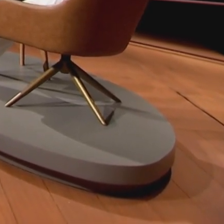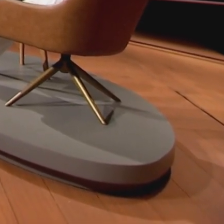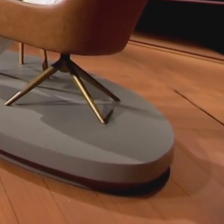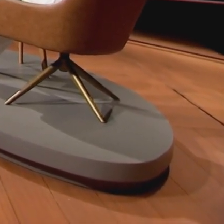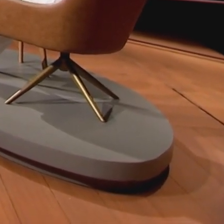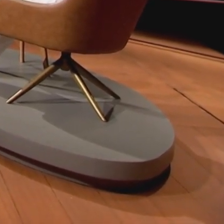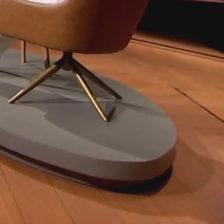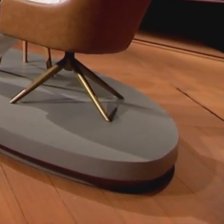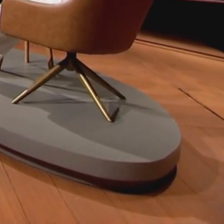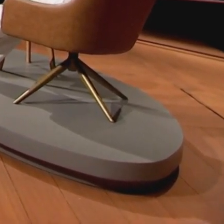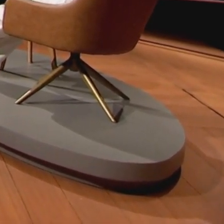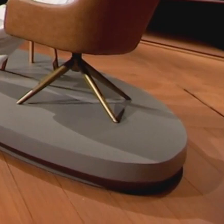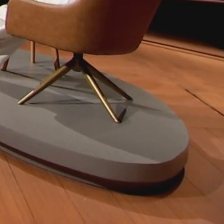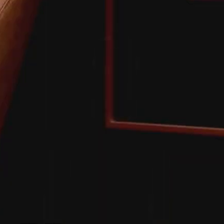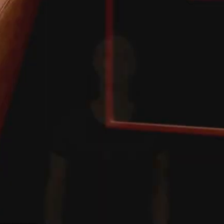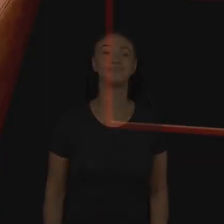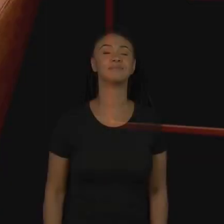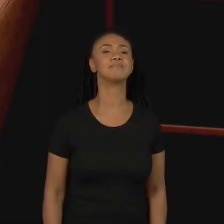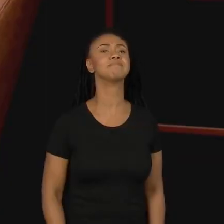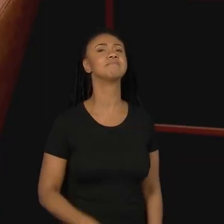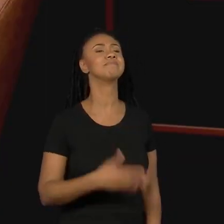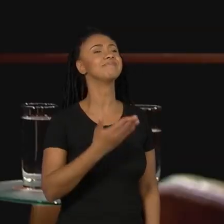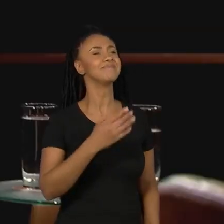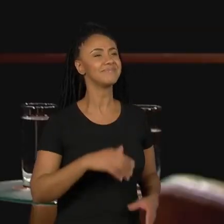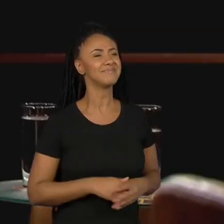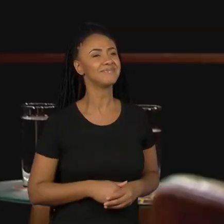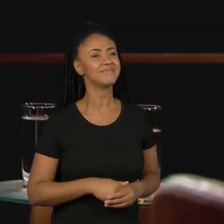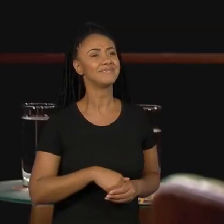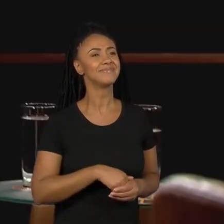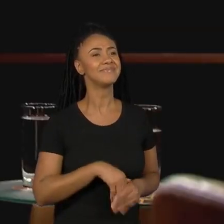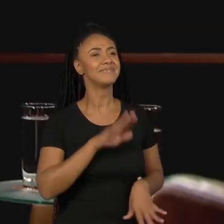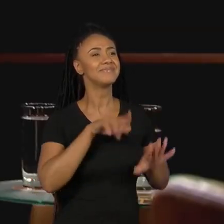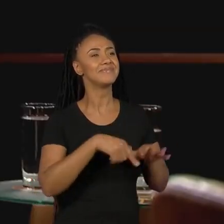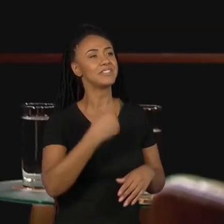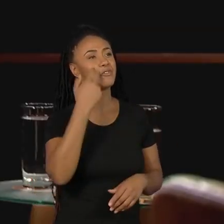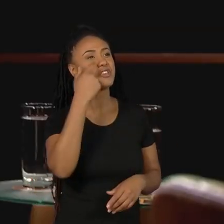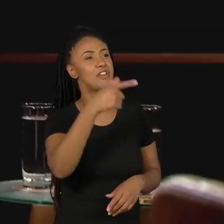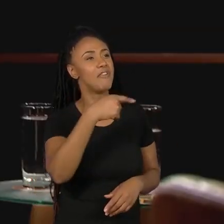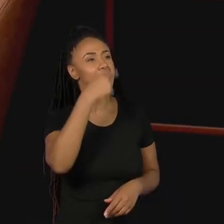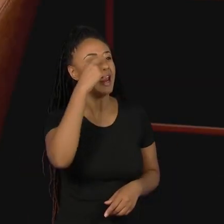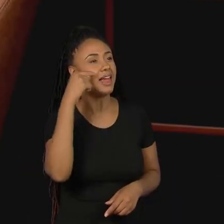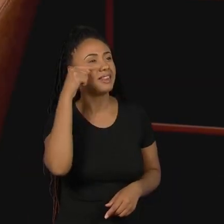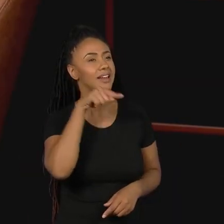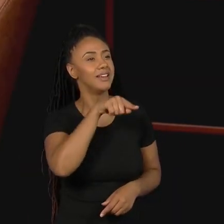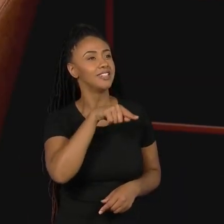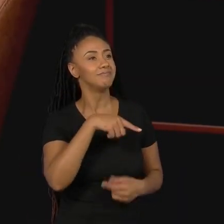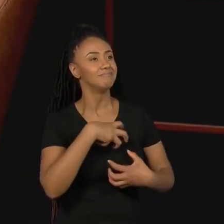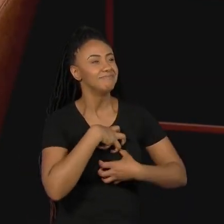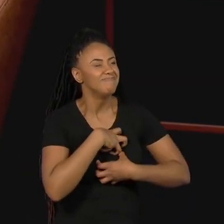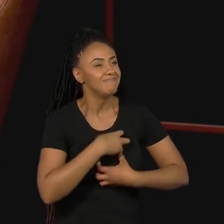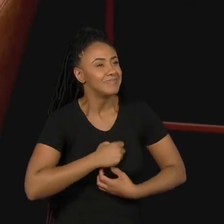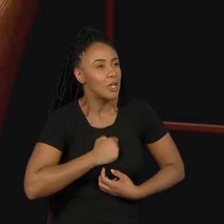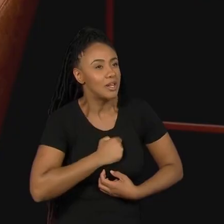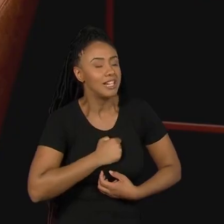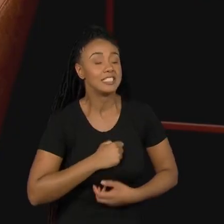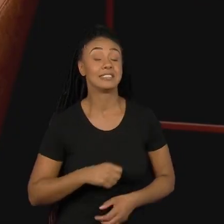eu vou. Petkov, não dá um aperto na garganta ver a Rita Lee ali? Olha, é o seguinte.